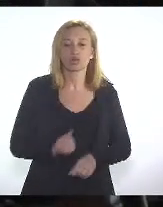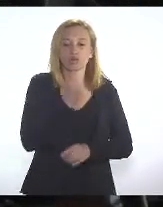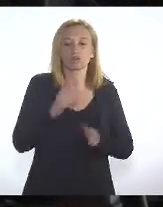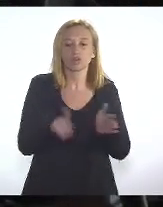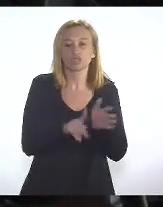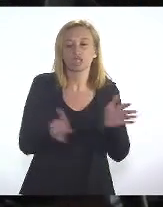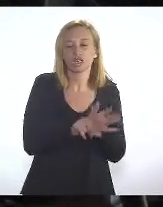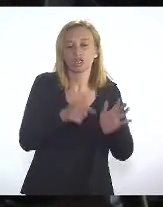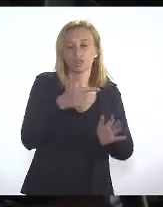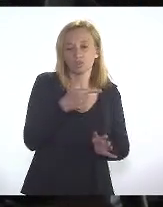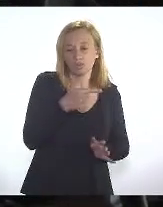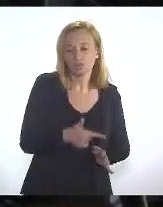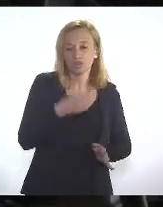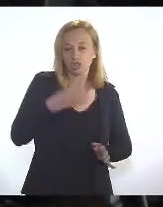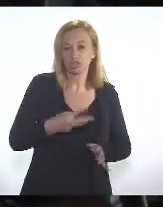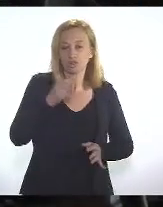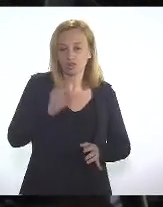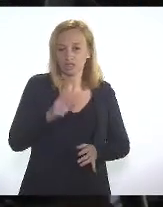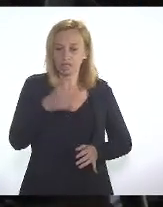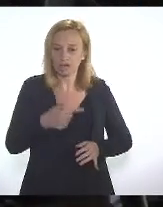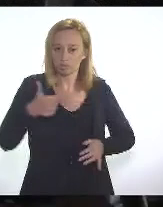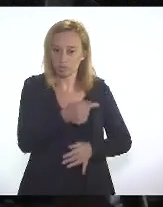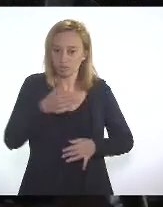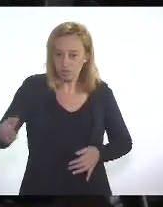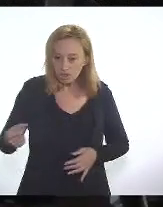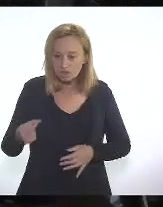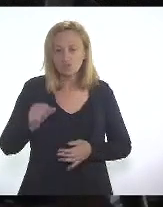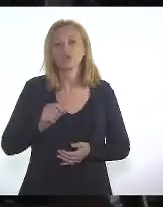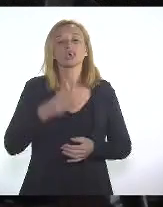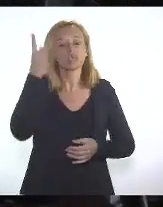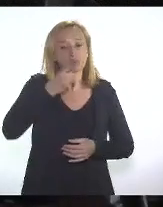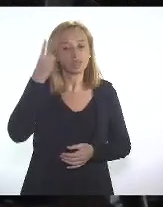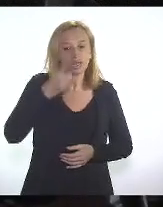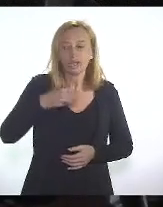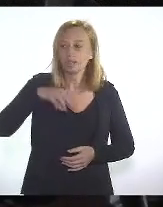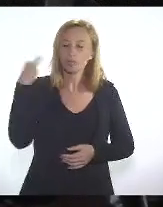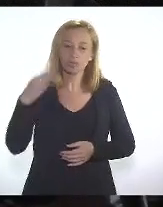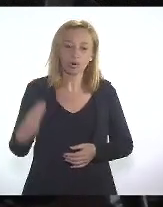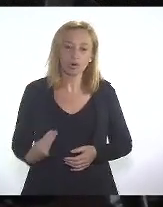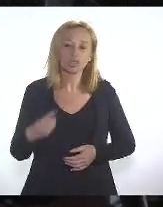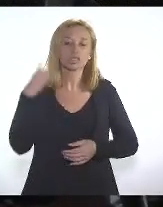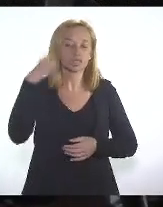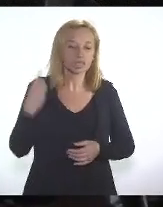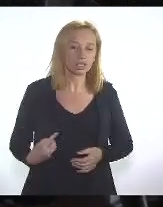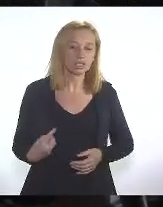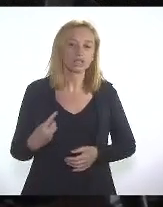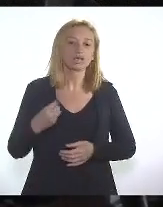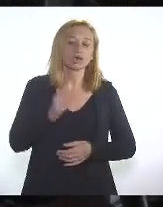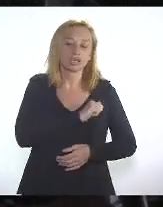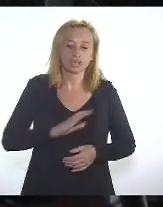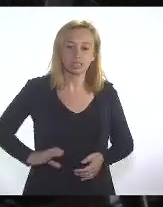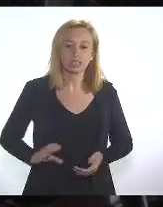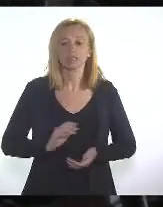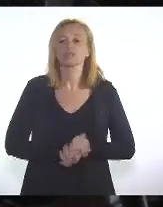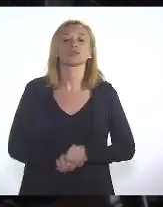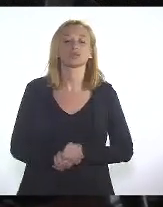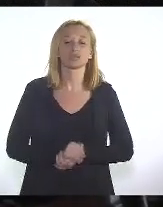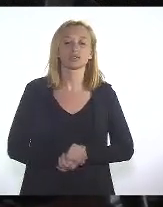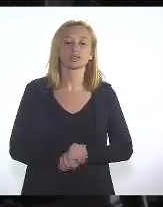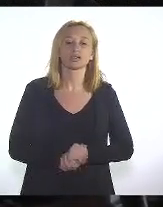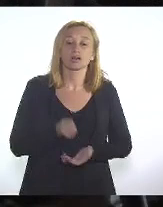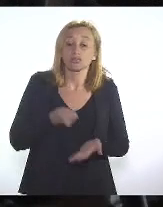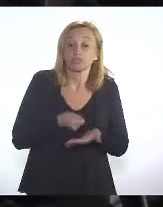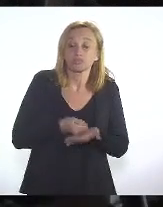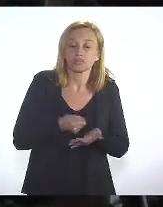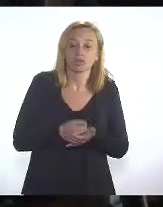lei 2387 de 2020, de autoria dos deputados Mônica Francisco, Dani Monteiro e André Siciliano. Dispõe sobre a